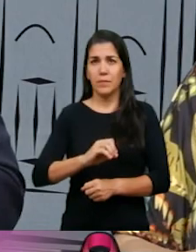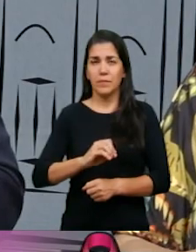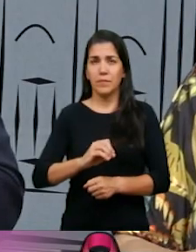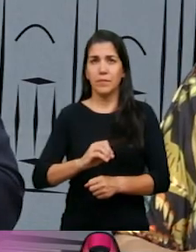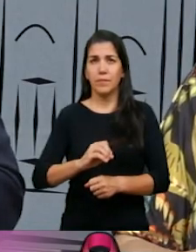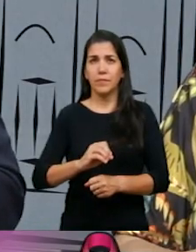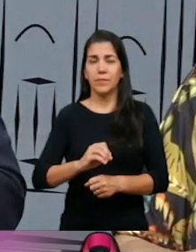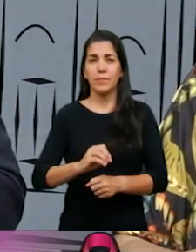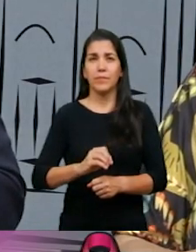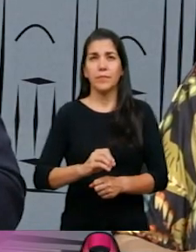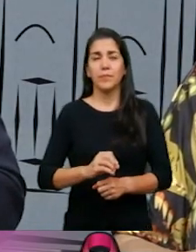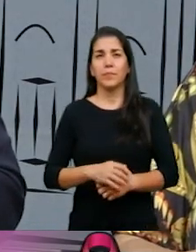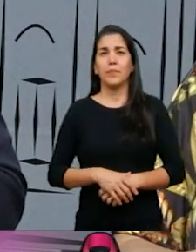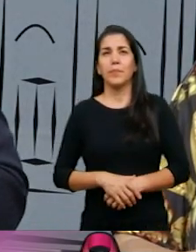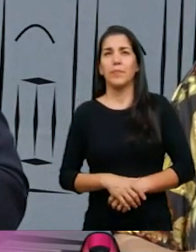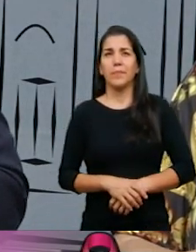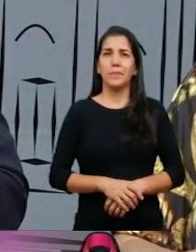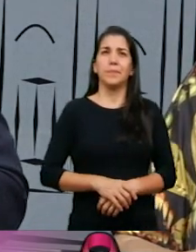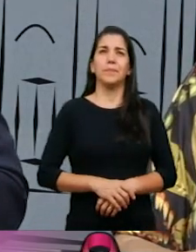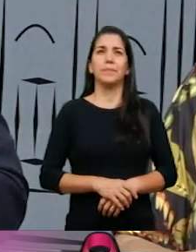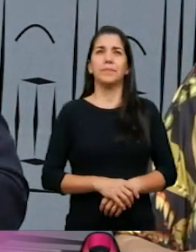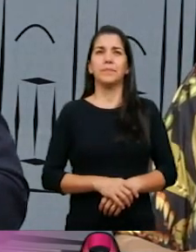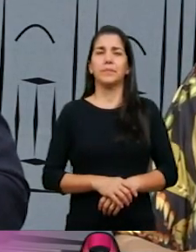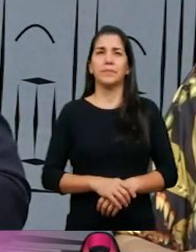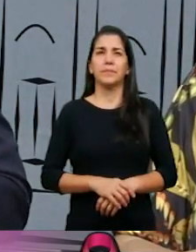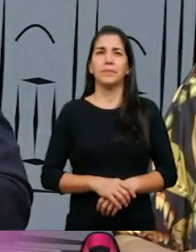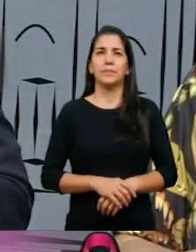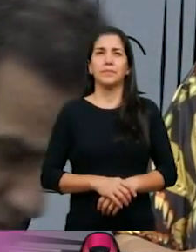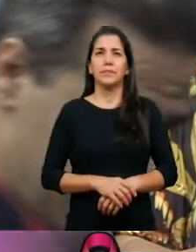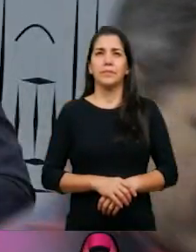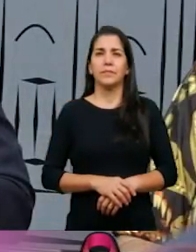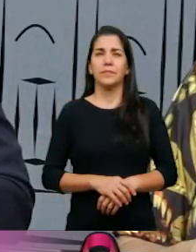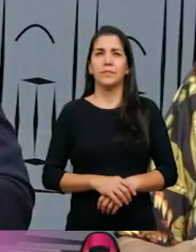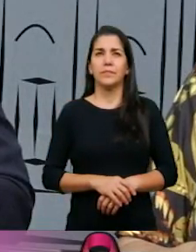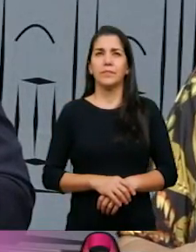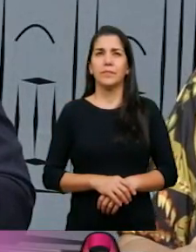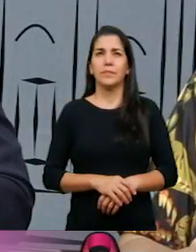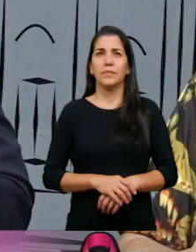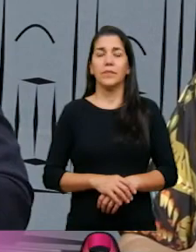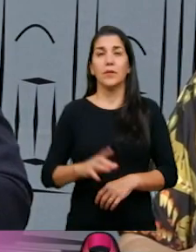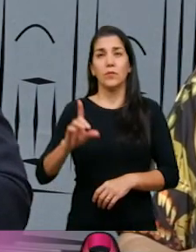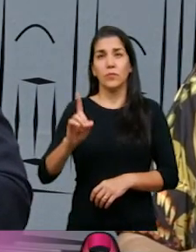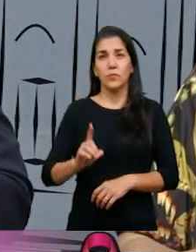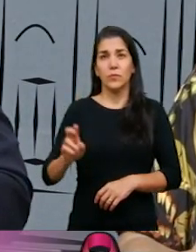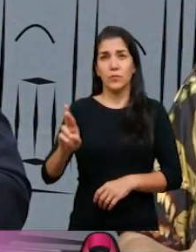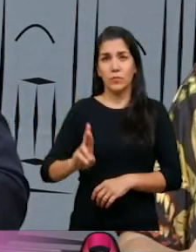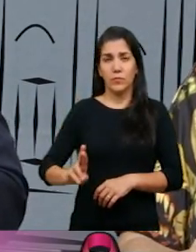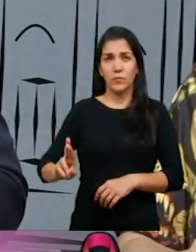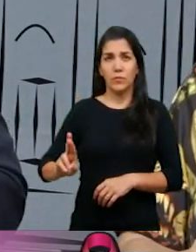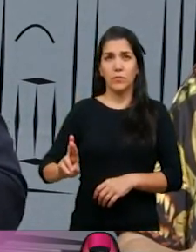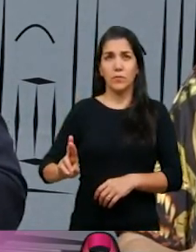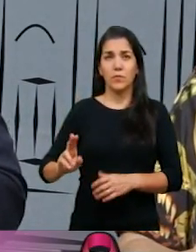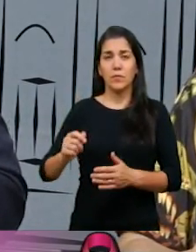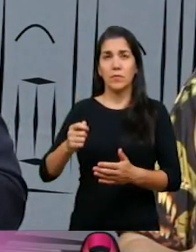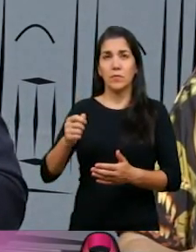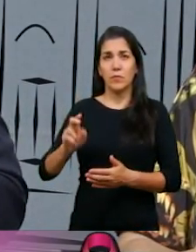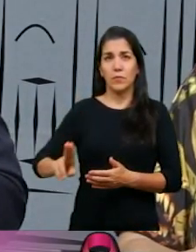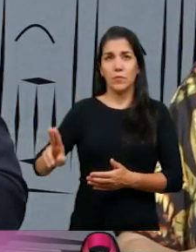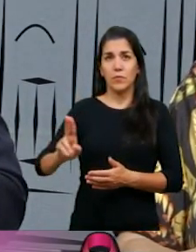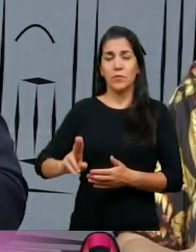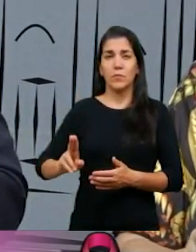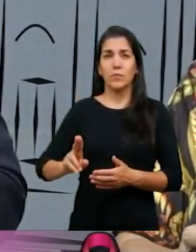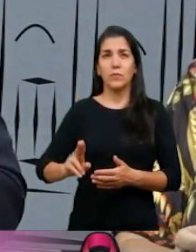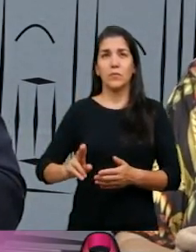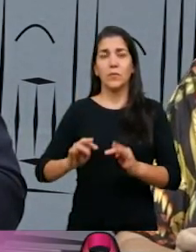à instalação da empresa. Aplicam-se à concessão de direito real do uso proposta as disposições